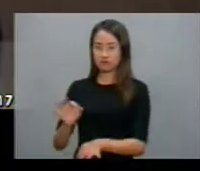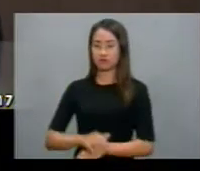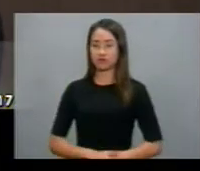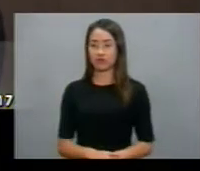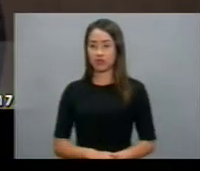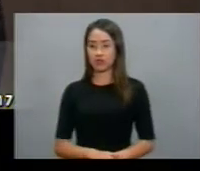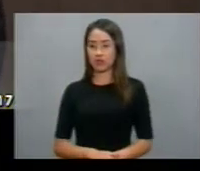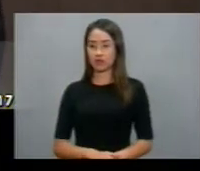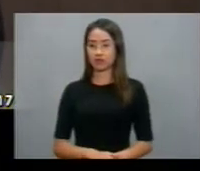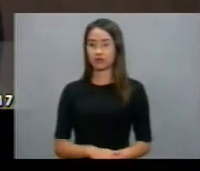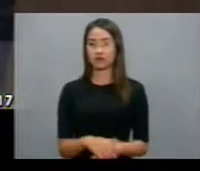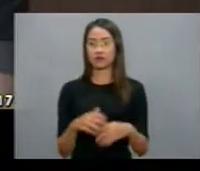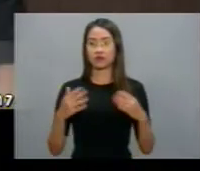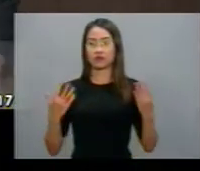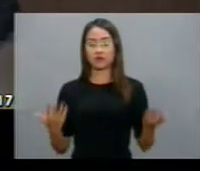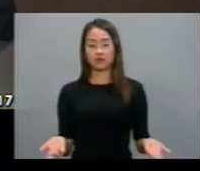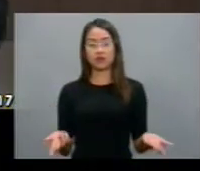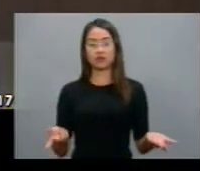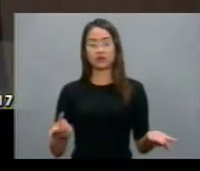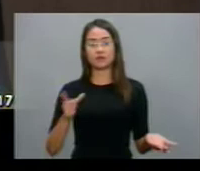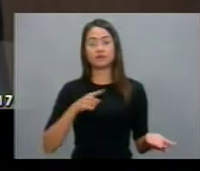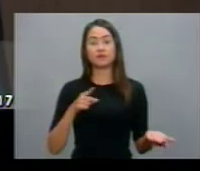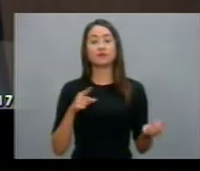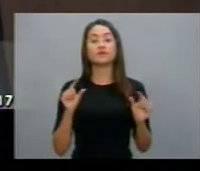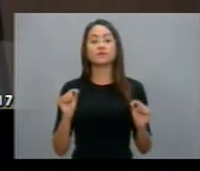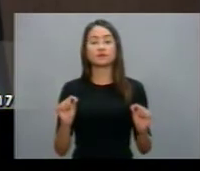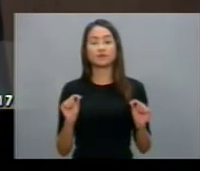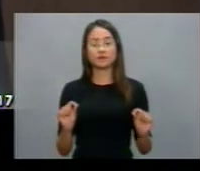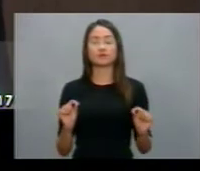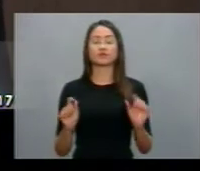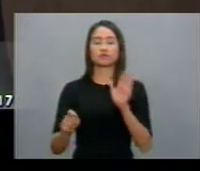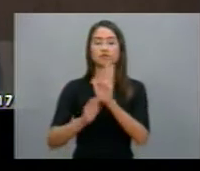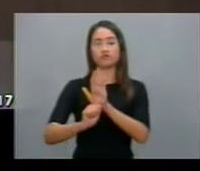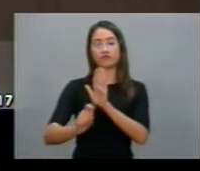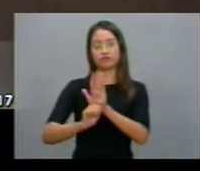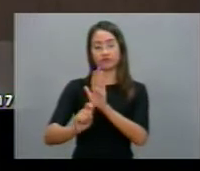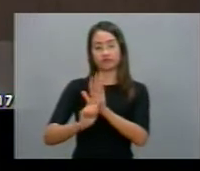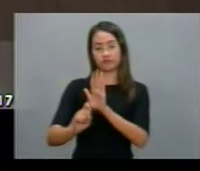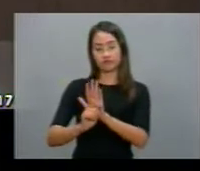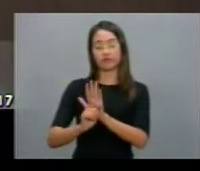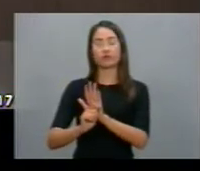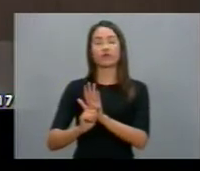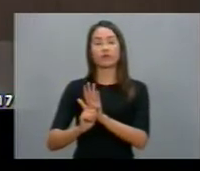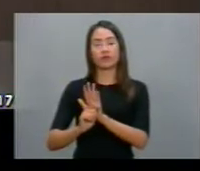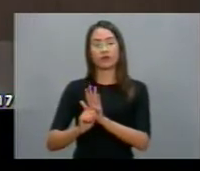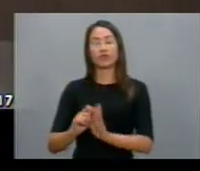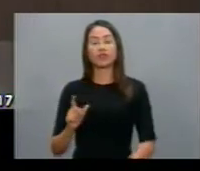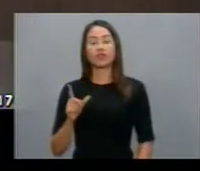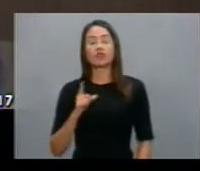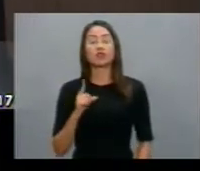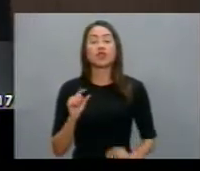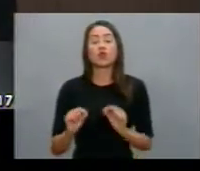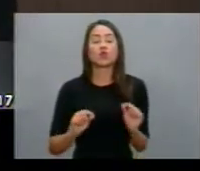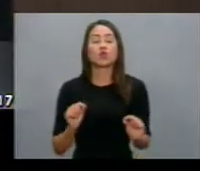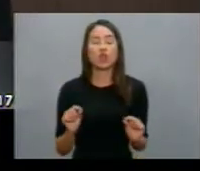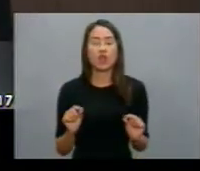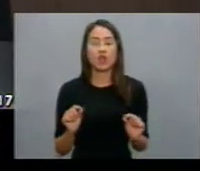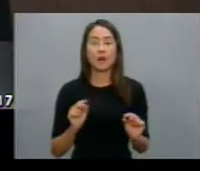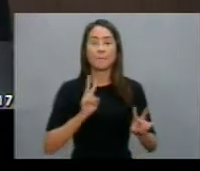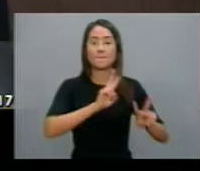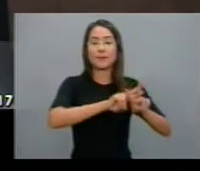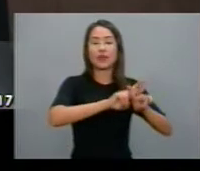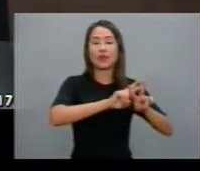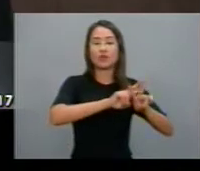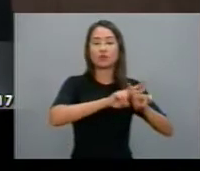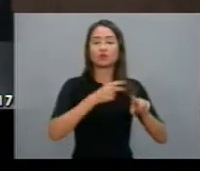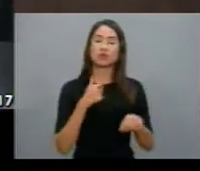potencial ofensivo, ou, quando muito, do varejo do mercado de drogas, que acaba sendo recrutada, ainda preso